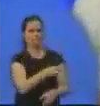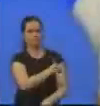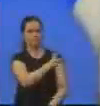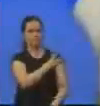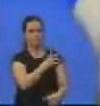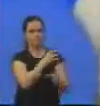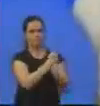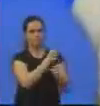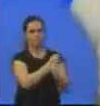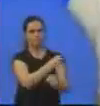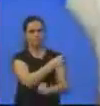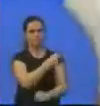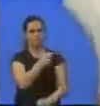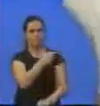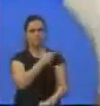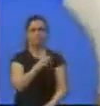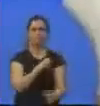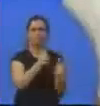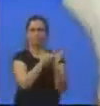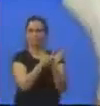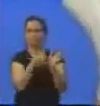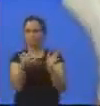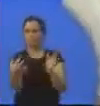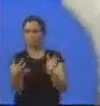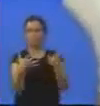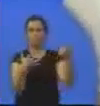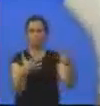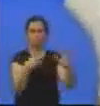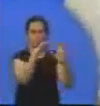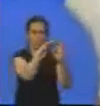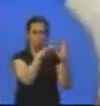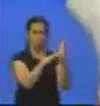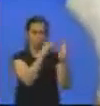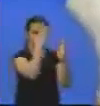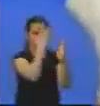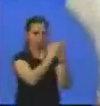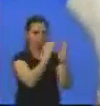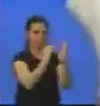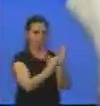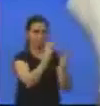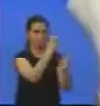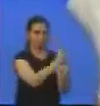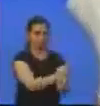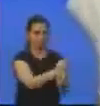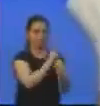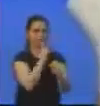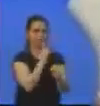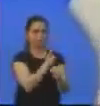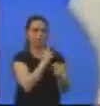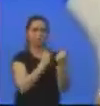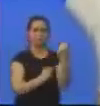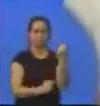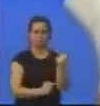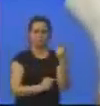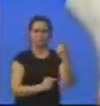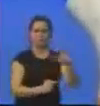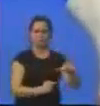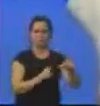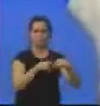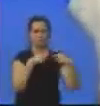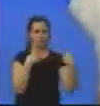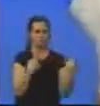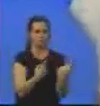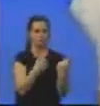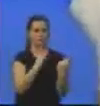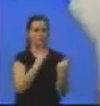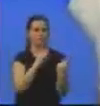a menos infinito. L'Hopital de novo, calculo e o resultado é 1 de novo. Portanto,